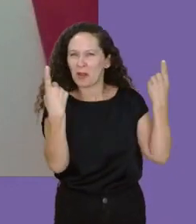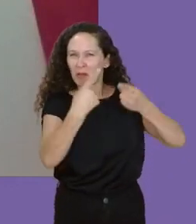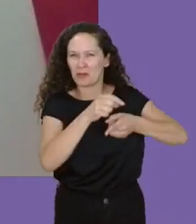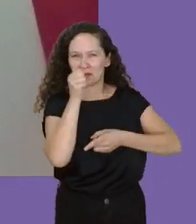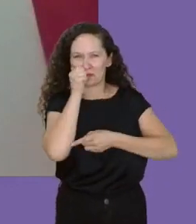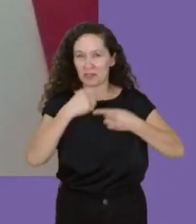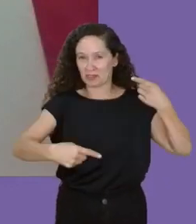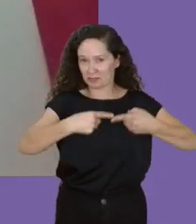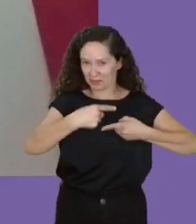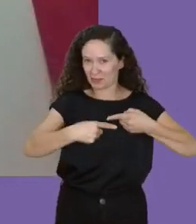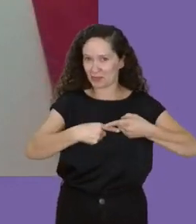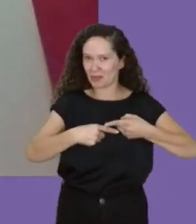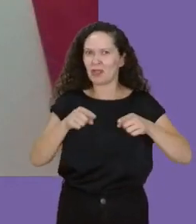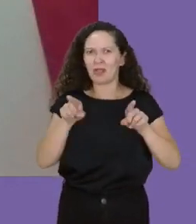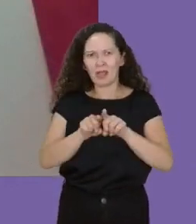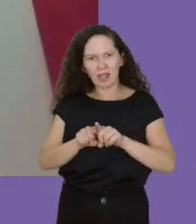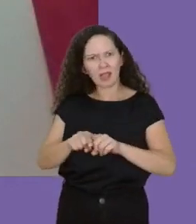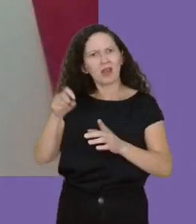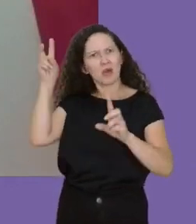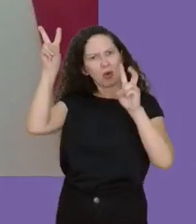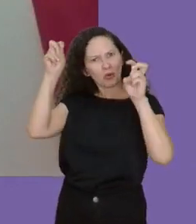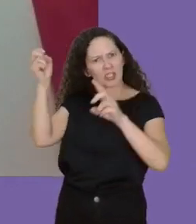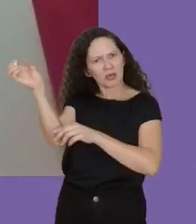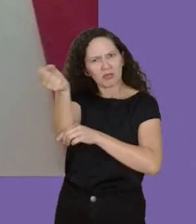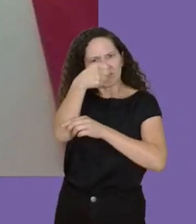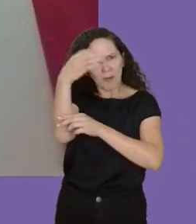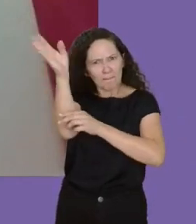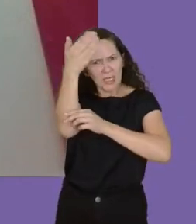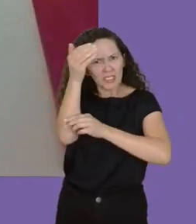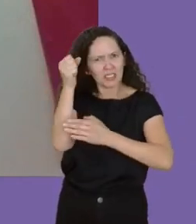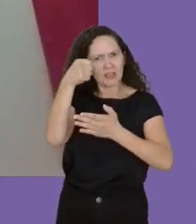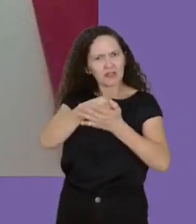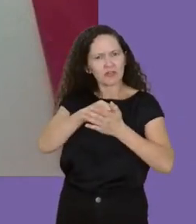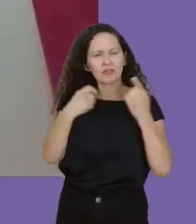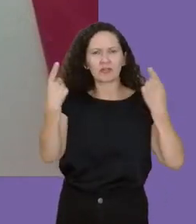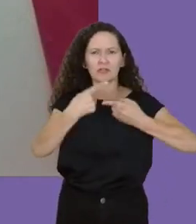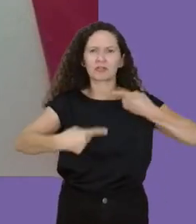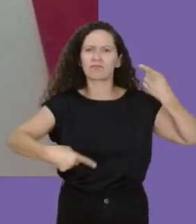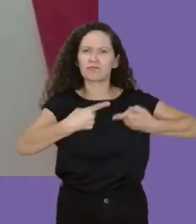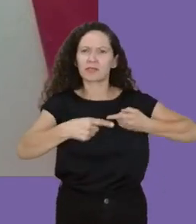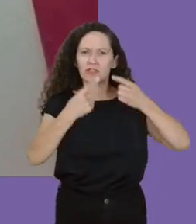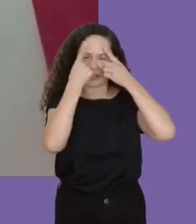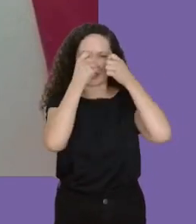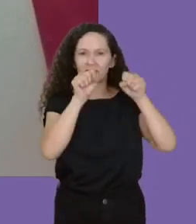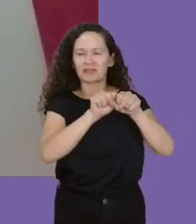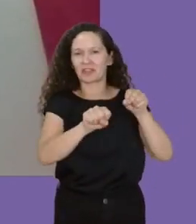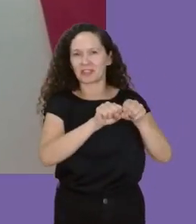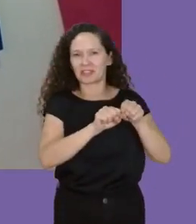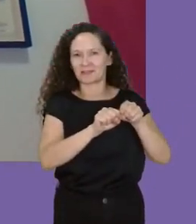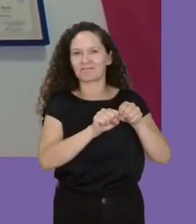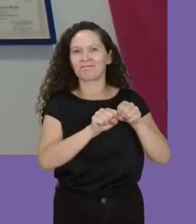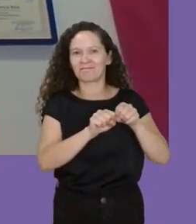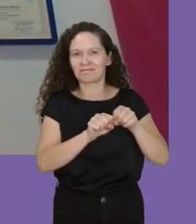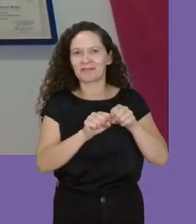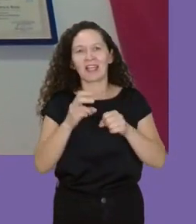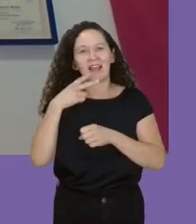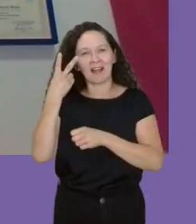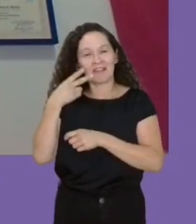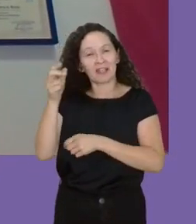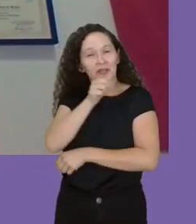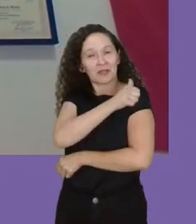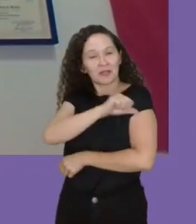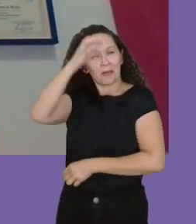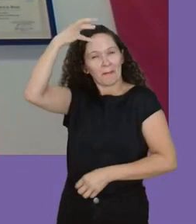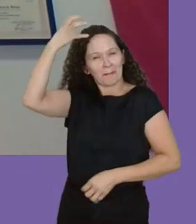virou até uma bandeira de luta contra a violência política, é o feminicídio político da vereadora do Rio de Janeiro,